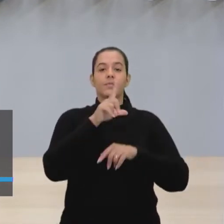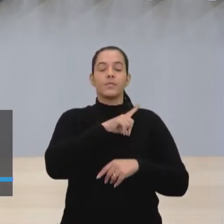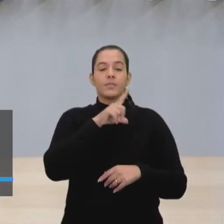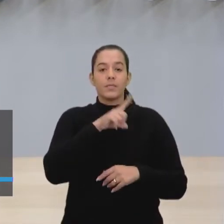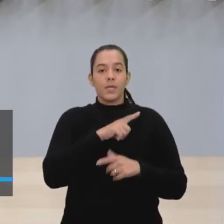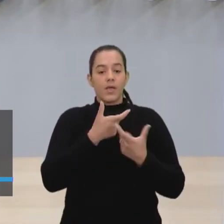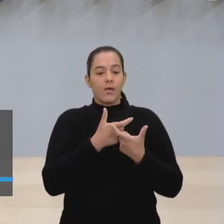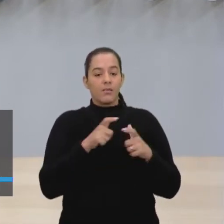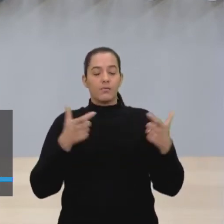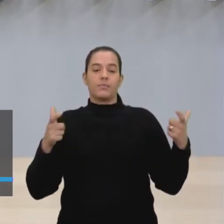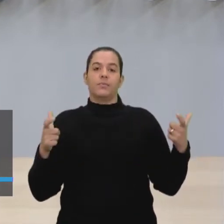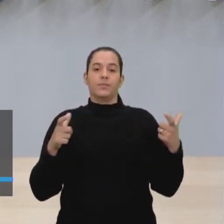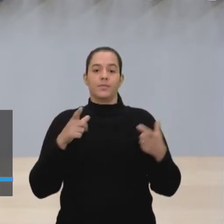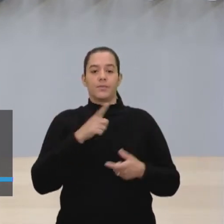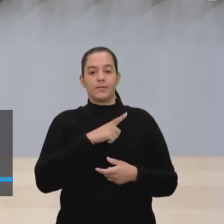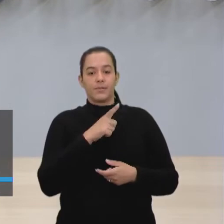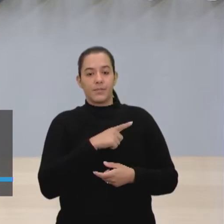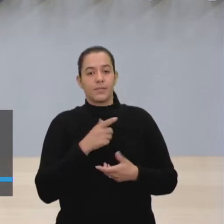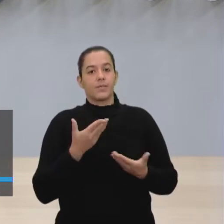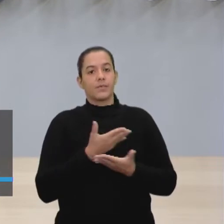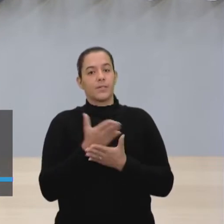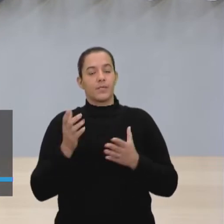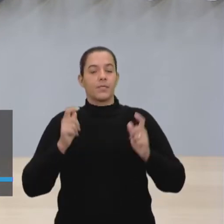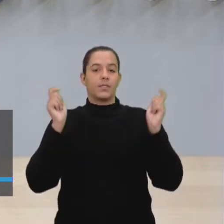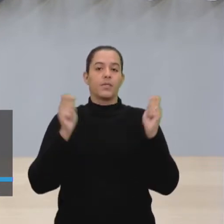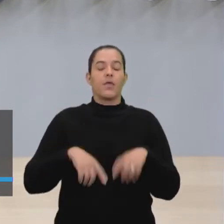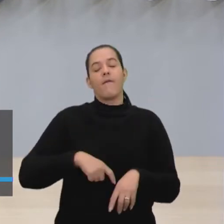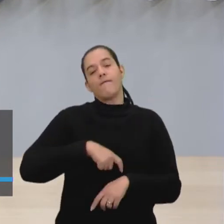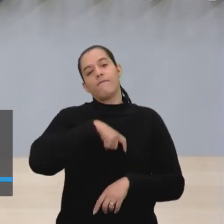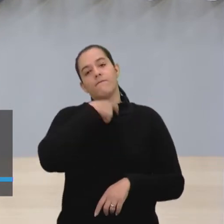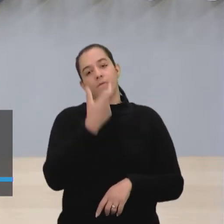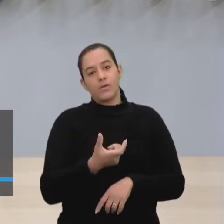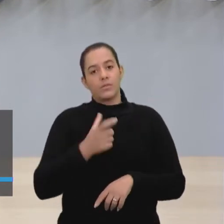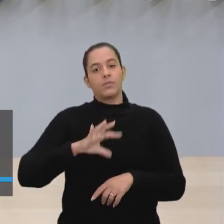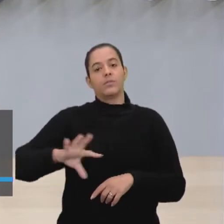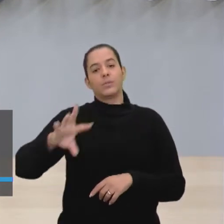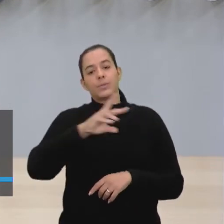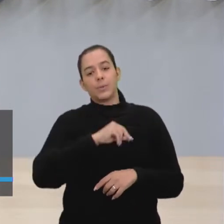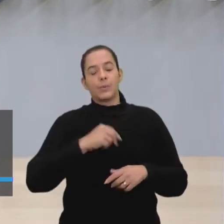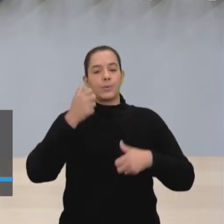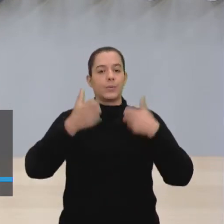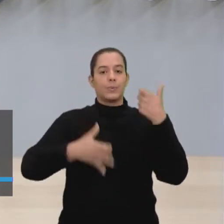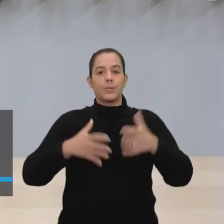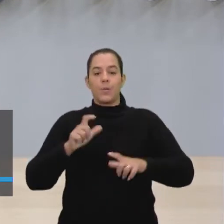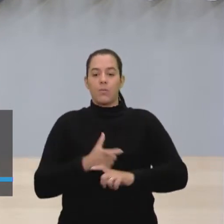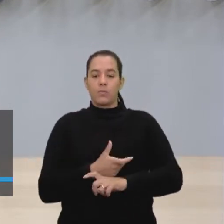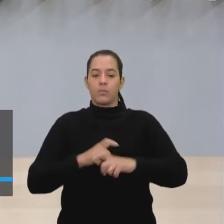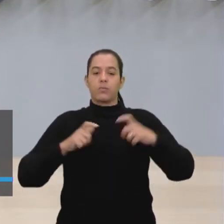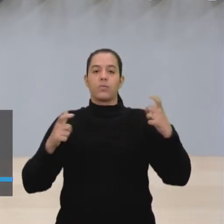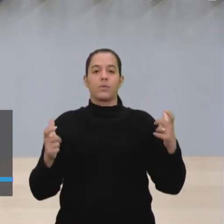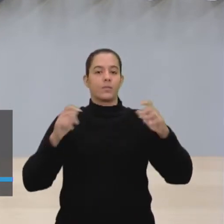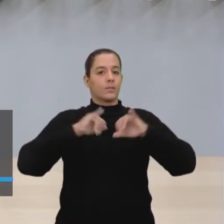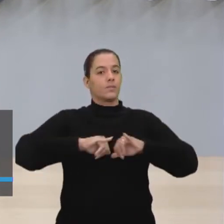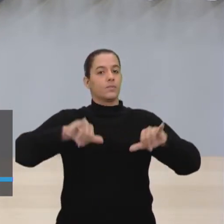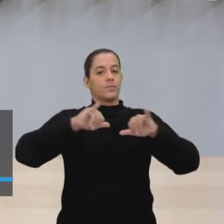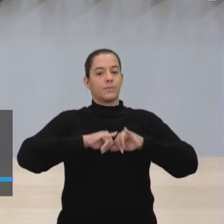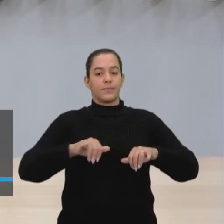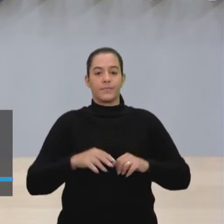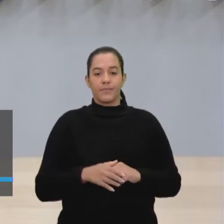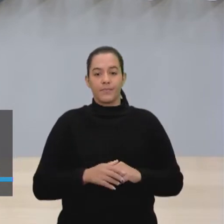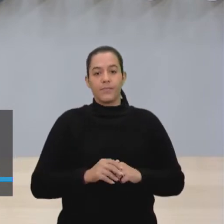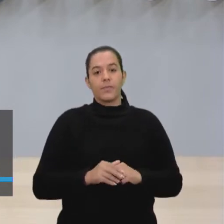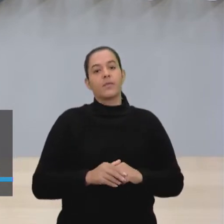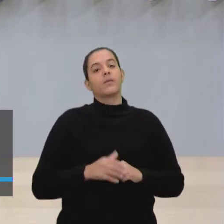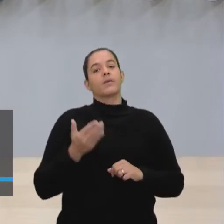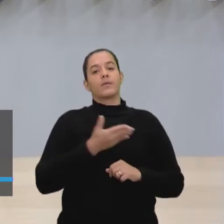uma amplificação, que dê voz a essas questões, né? Para que elas sejam amplificadas e sejam divulgadas. E é o